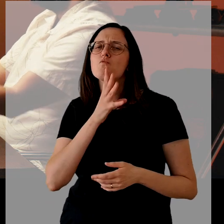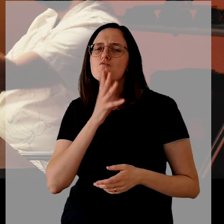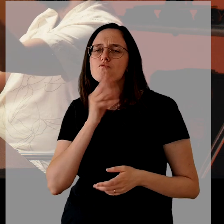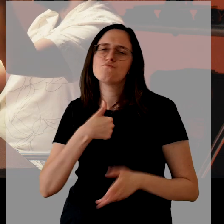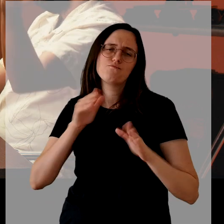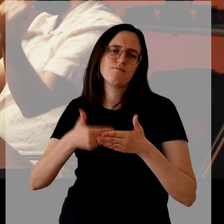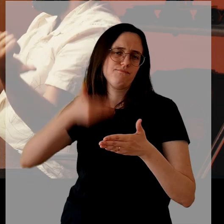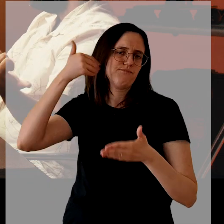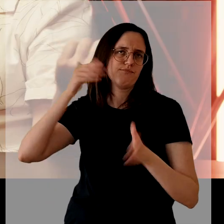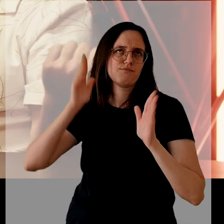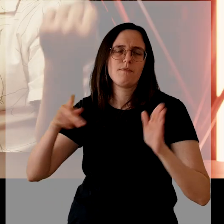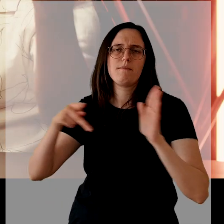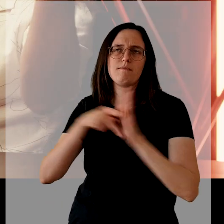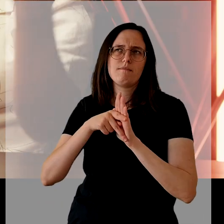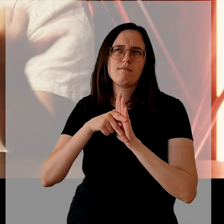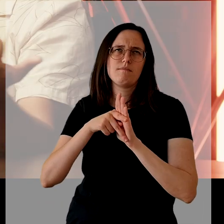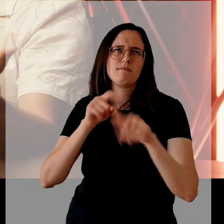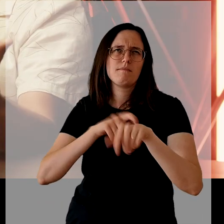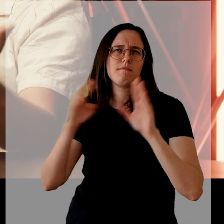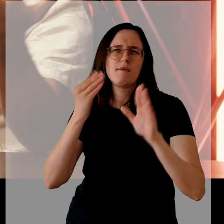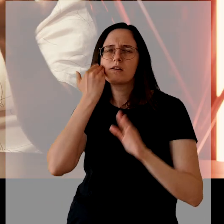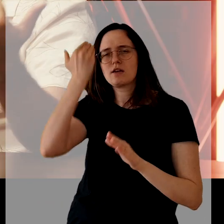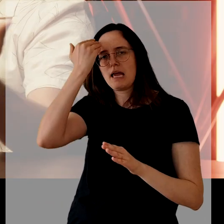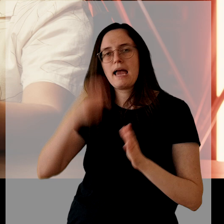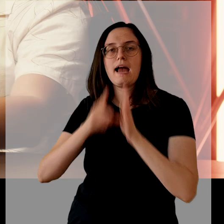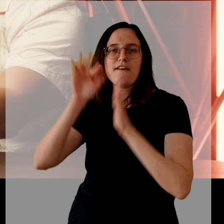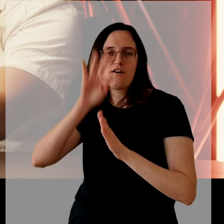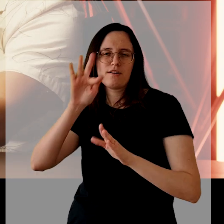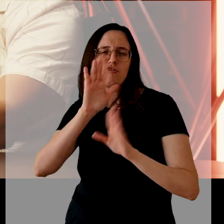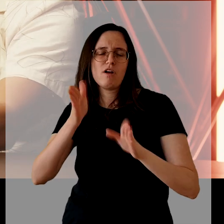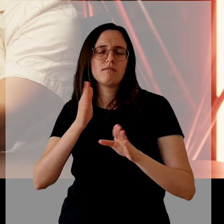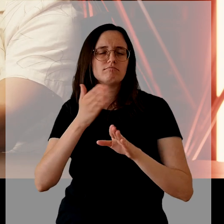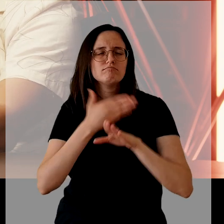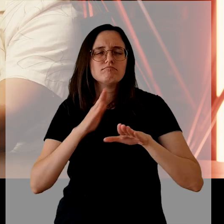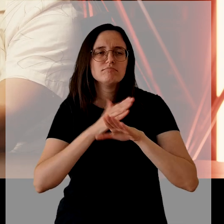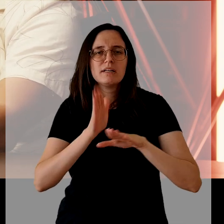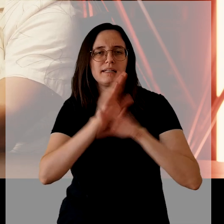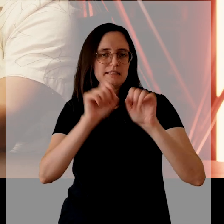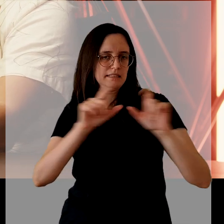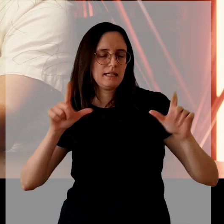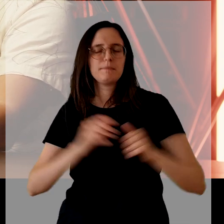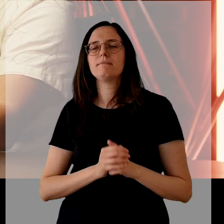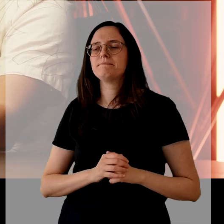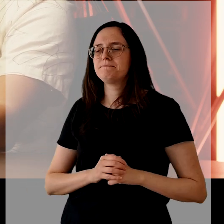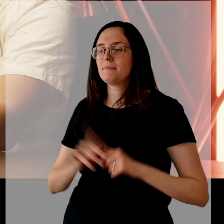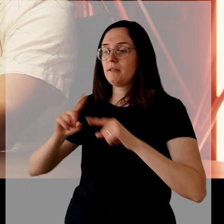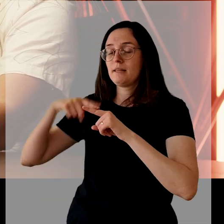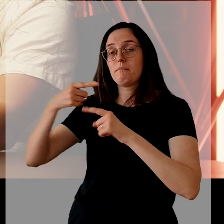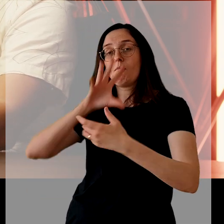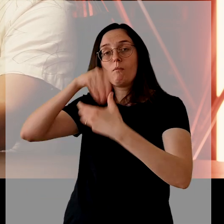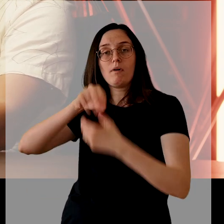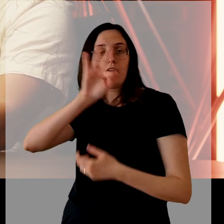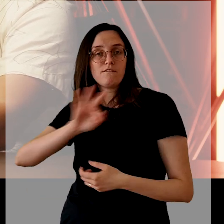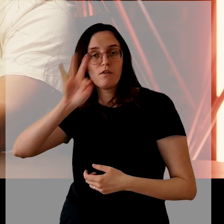disso, porque eu tinha feito lá a formação de cinema lá na adolescência, antes da faculdade. Depois, dentro da faculdade